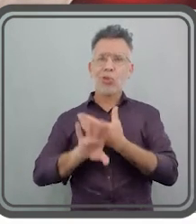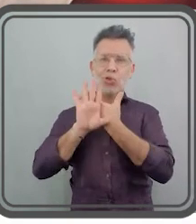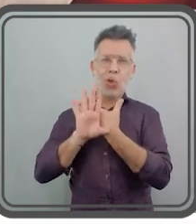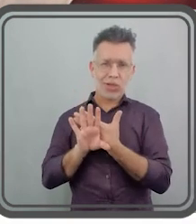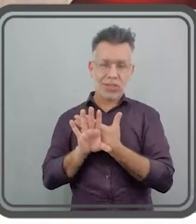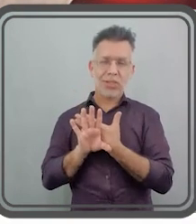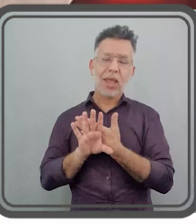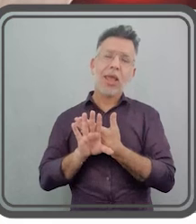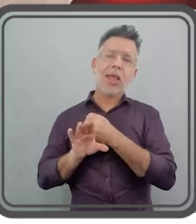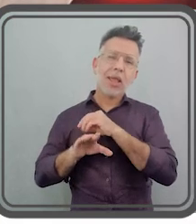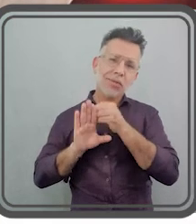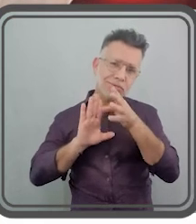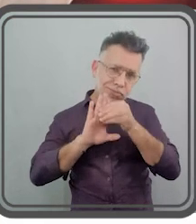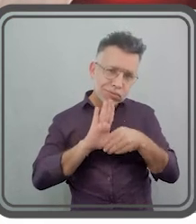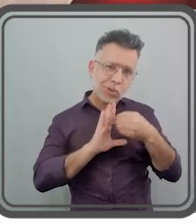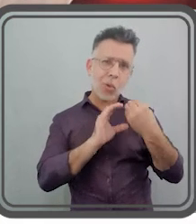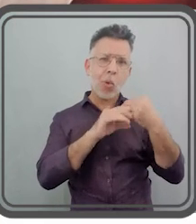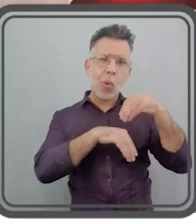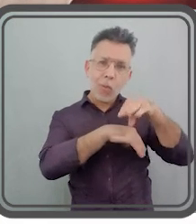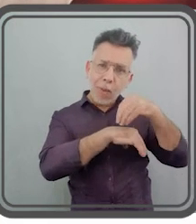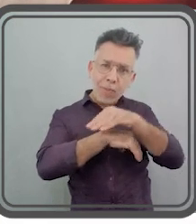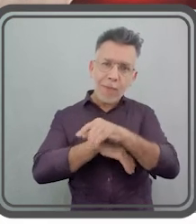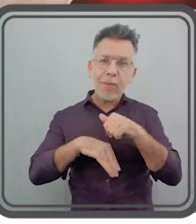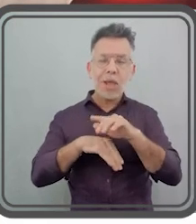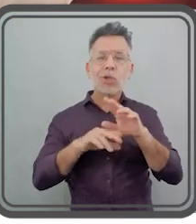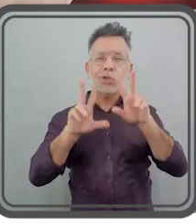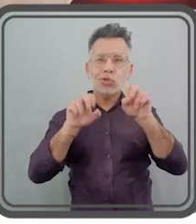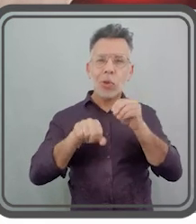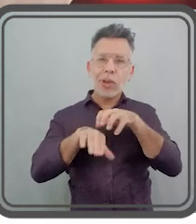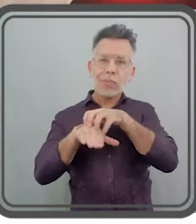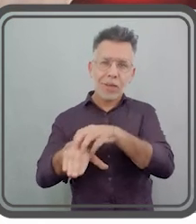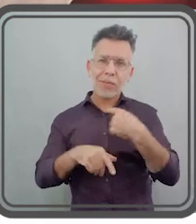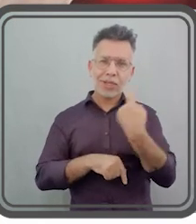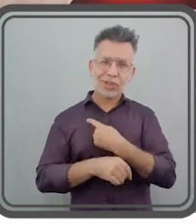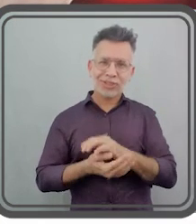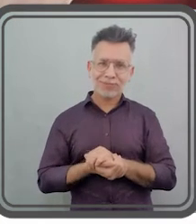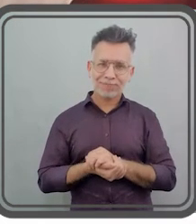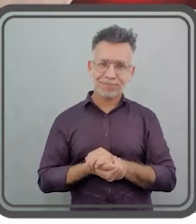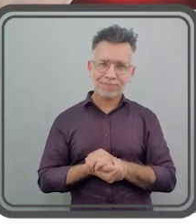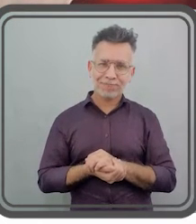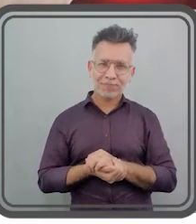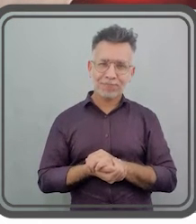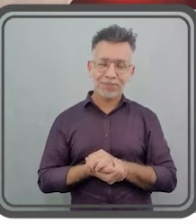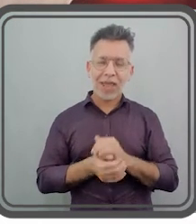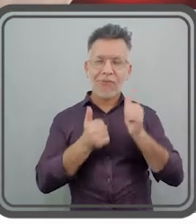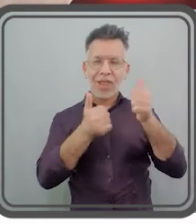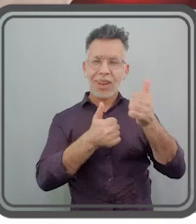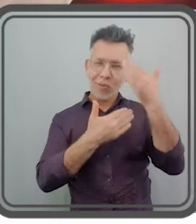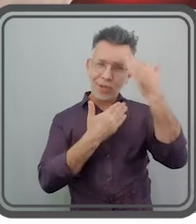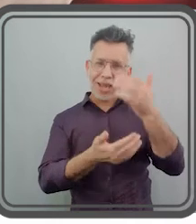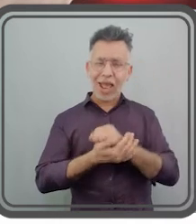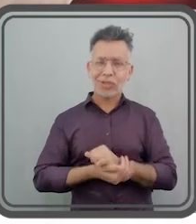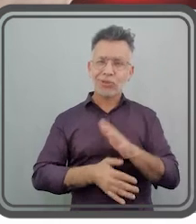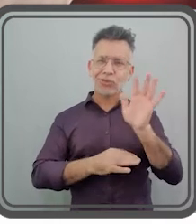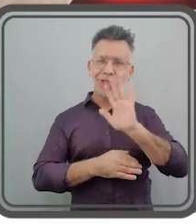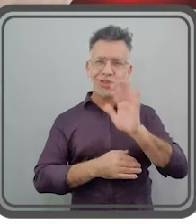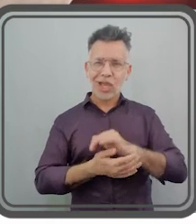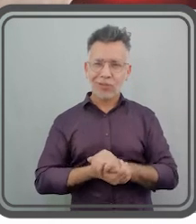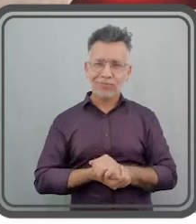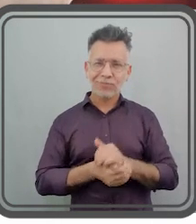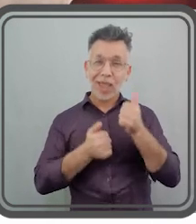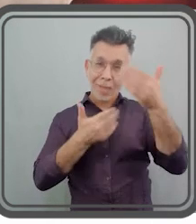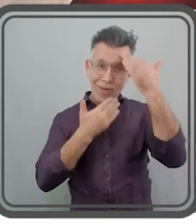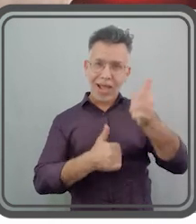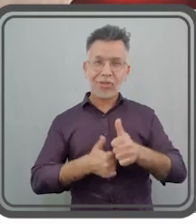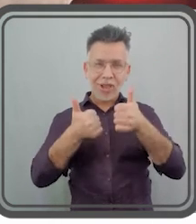entox né E tá trazendo um pouquinho mais sobre esse mercado para gente e valeu obrigada tchau tchau Thiago